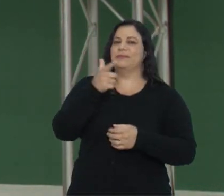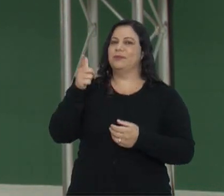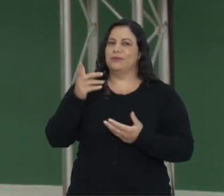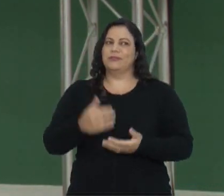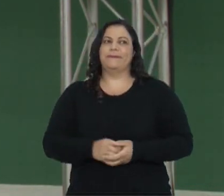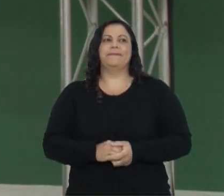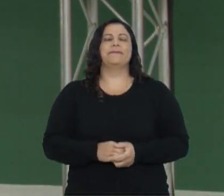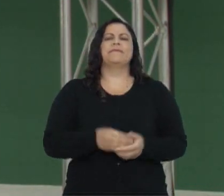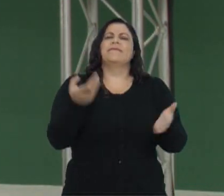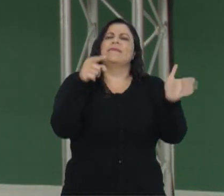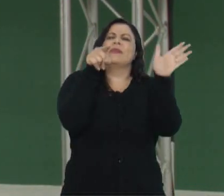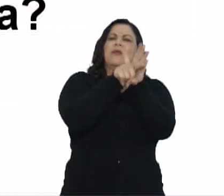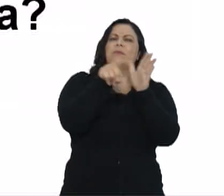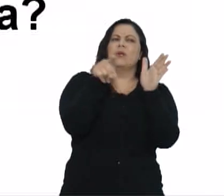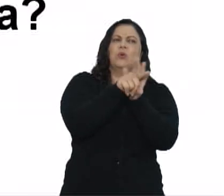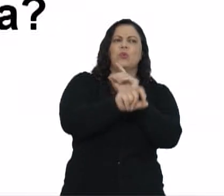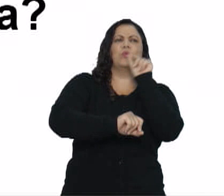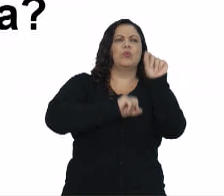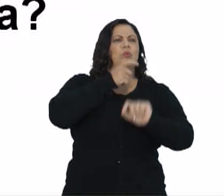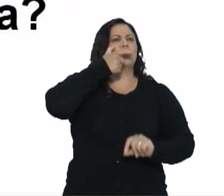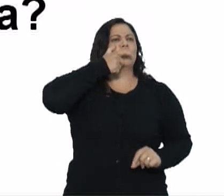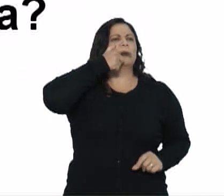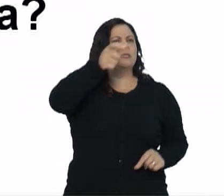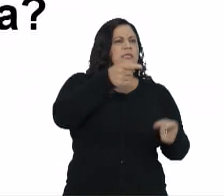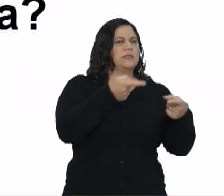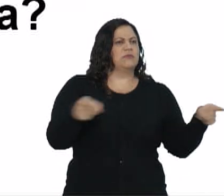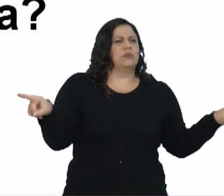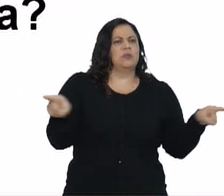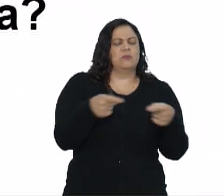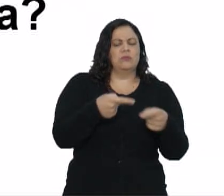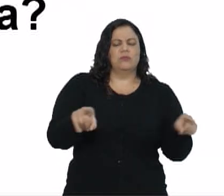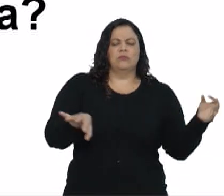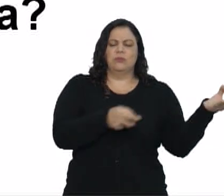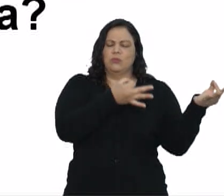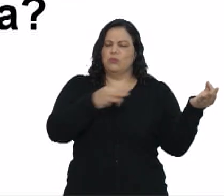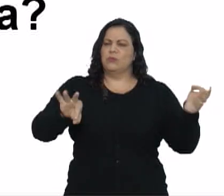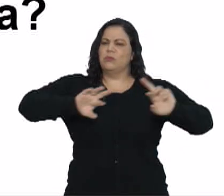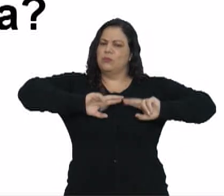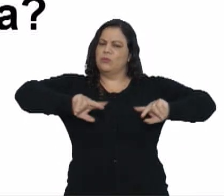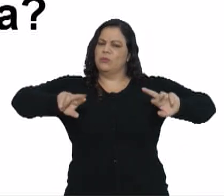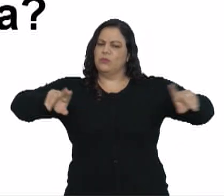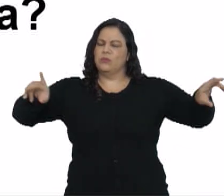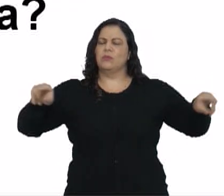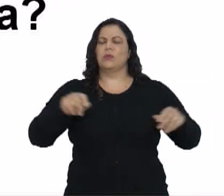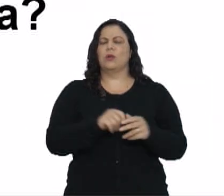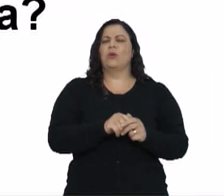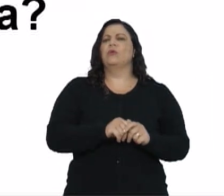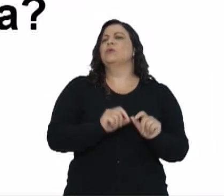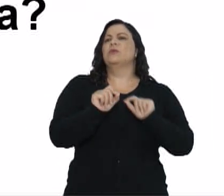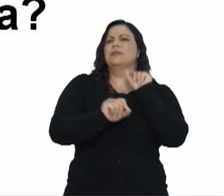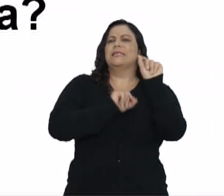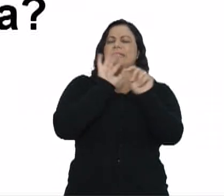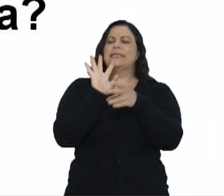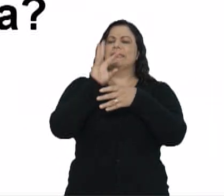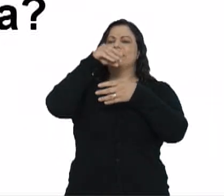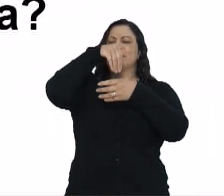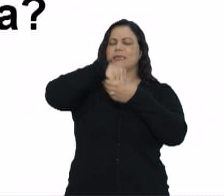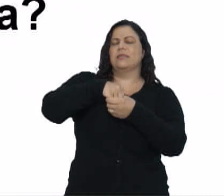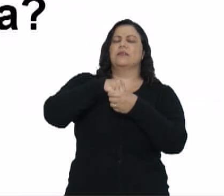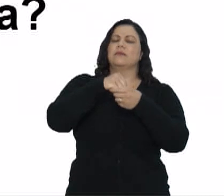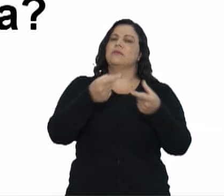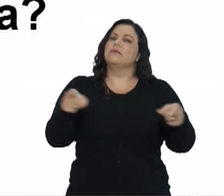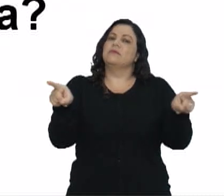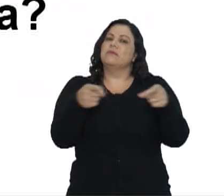vocês agora. Com interesse pela música instrumental, os compositores barrocos inseriram na música uma dramaticidade